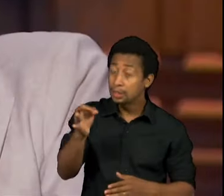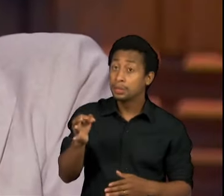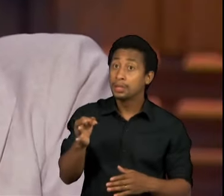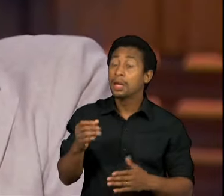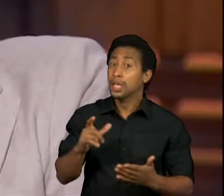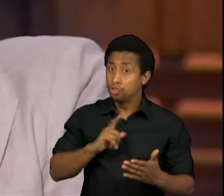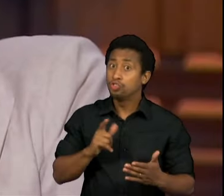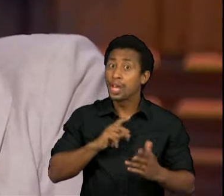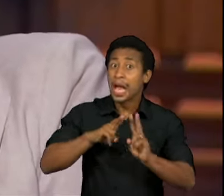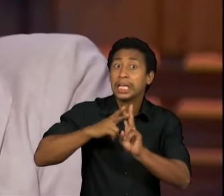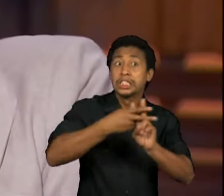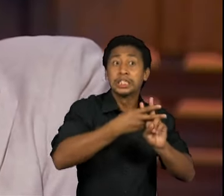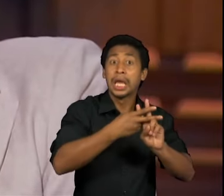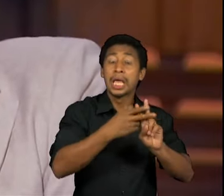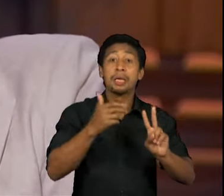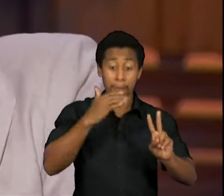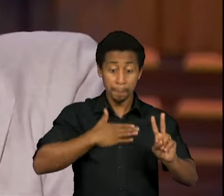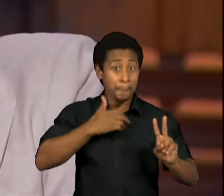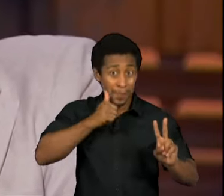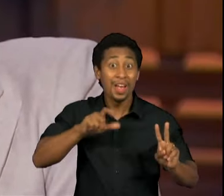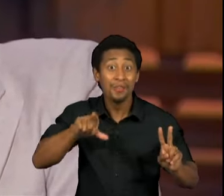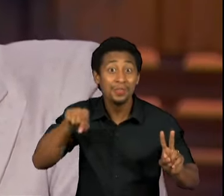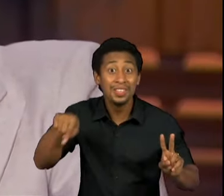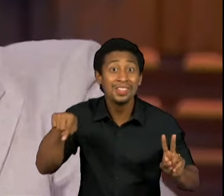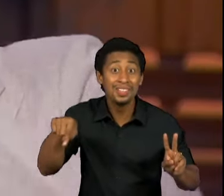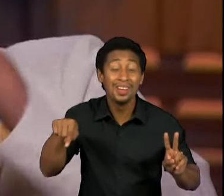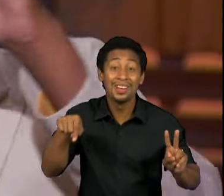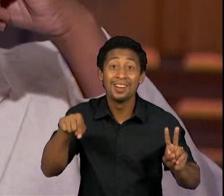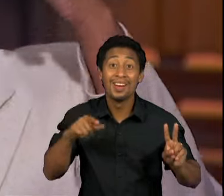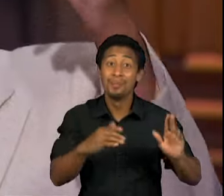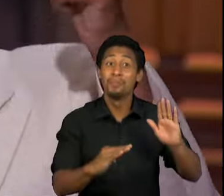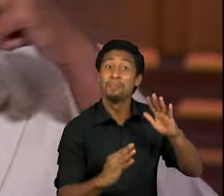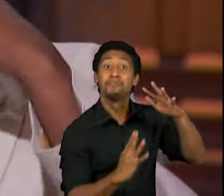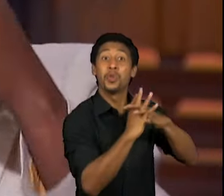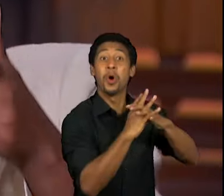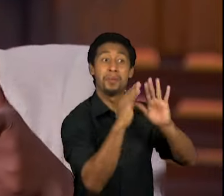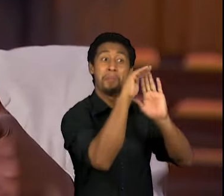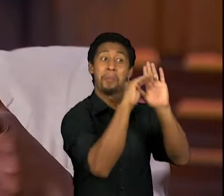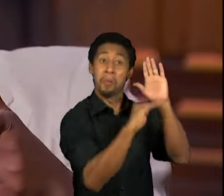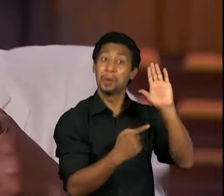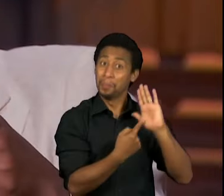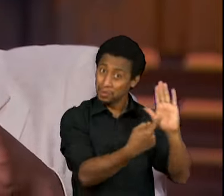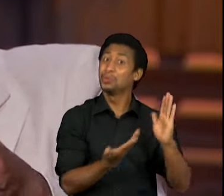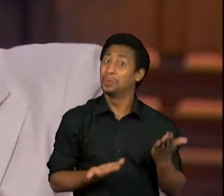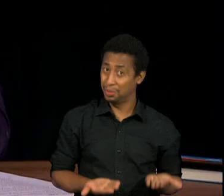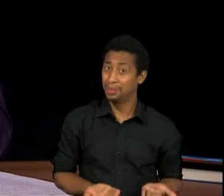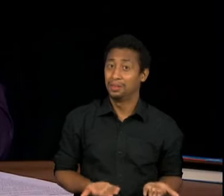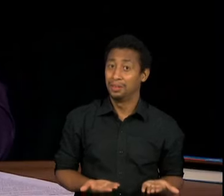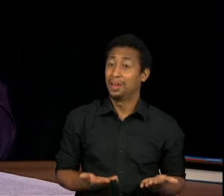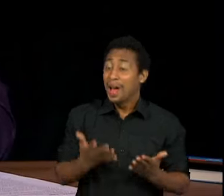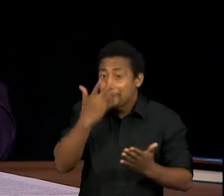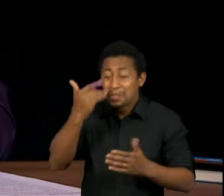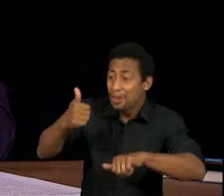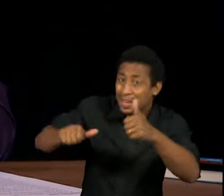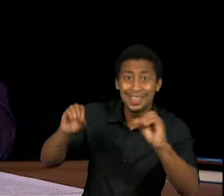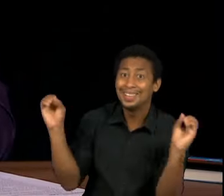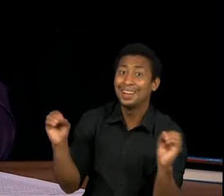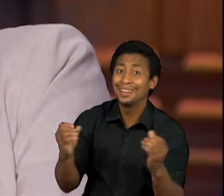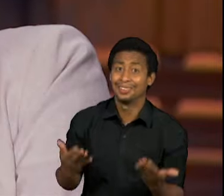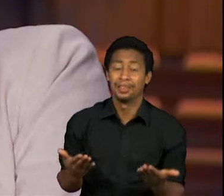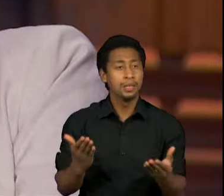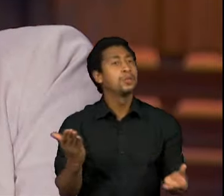ser indefesas em que me ligassem sei que nada e as pessoas elas vão compartilhar mas não checam se é verdade e qual foi o resultado desse